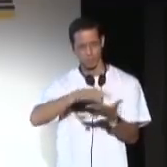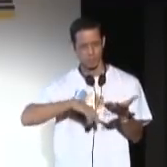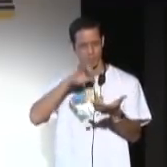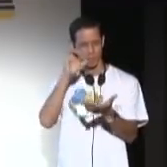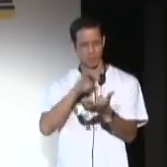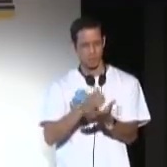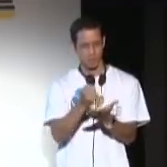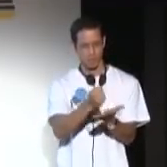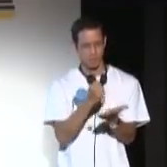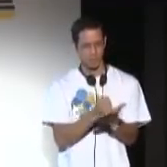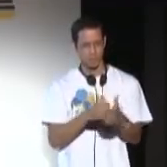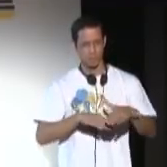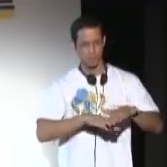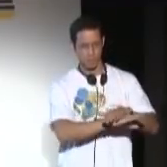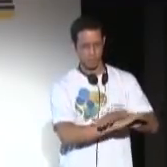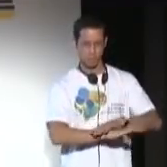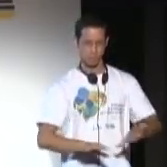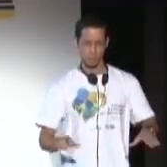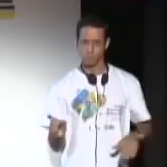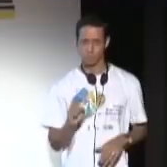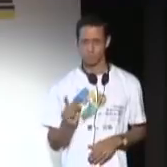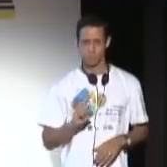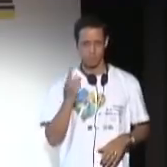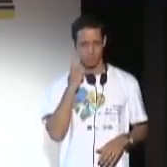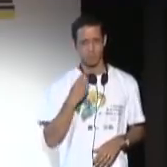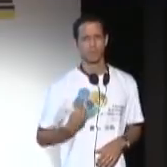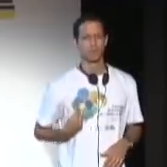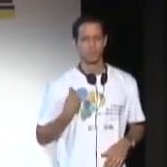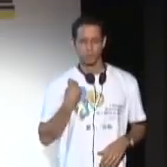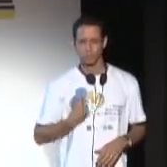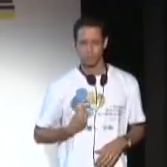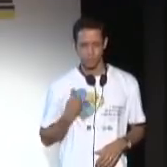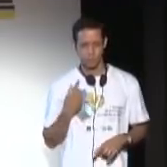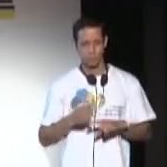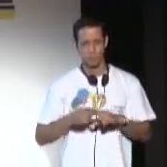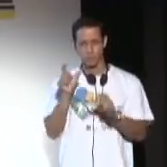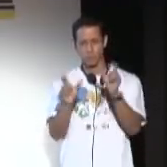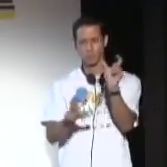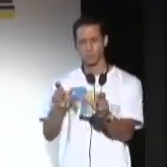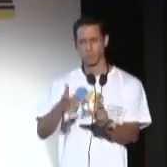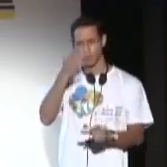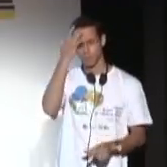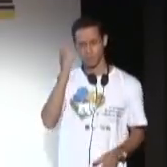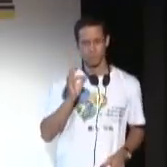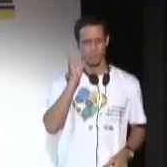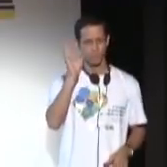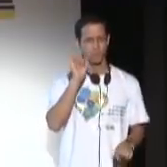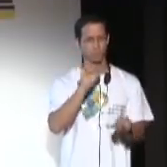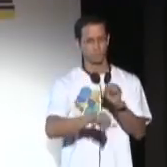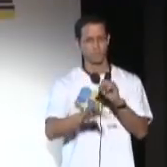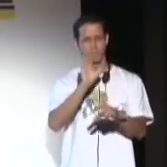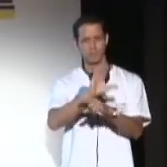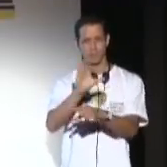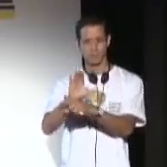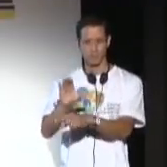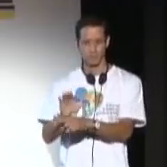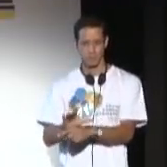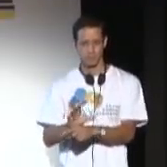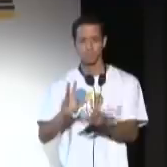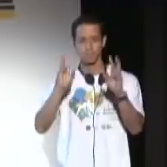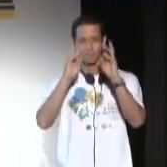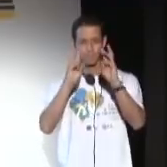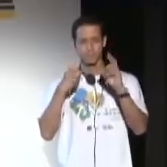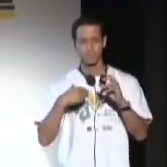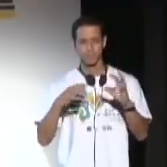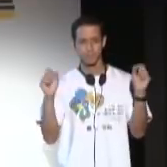gente tem guardada. A BNCC é algo que vivo, porque forma pessoas para o nosso futuro. Recentemente tem me chamado bastante